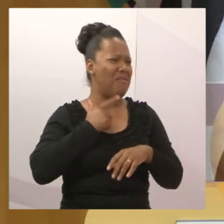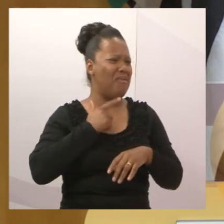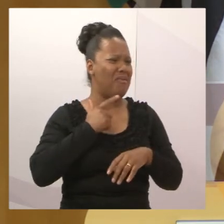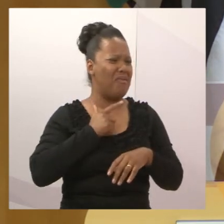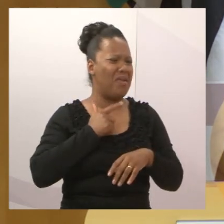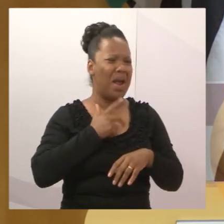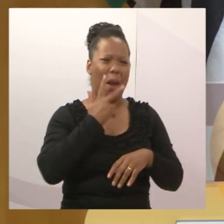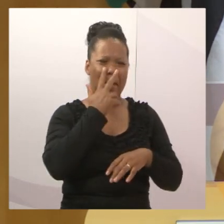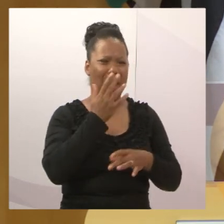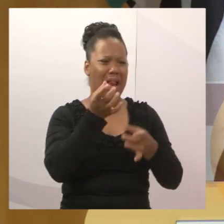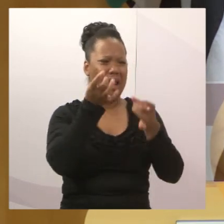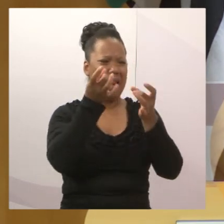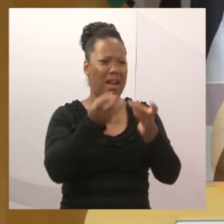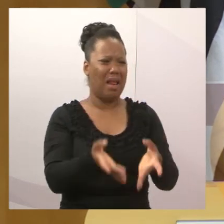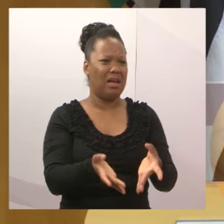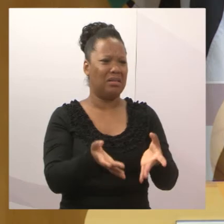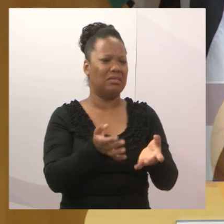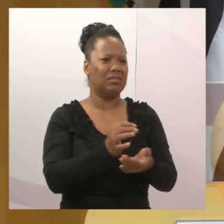desleixo,